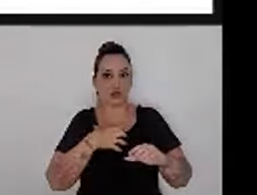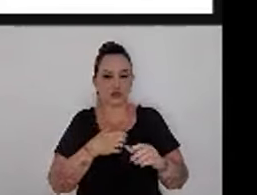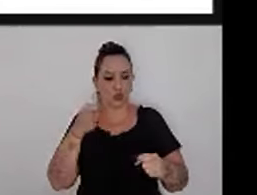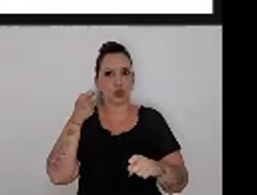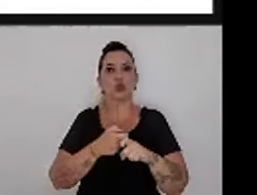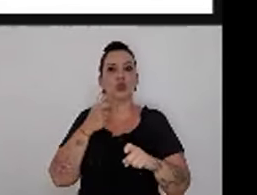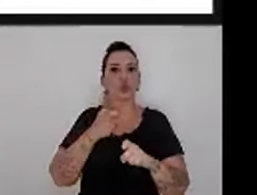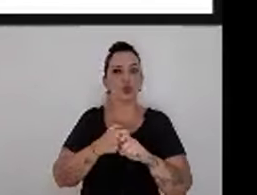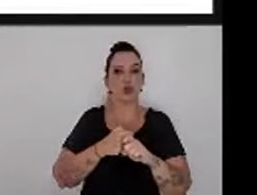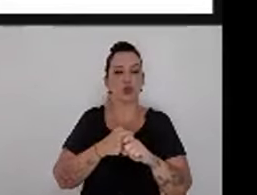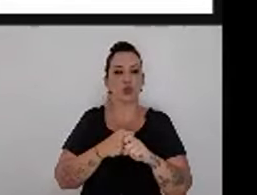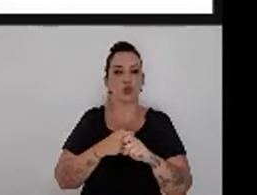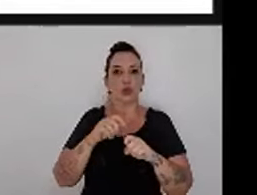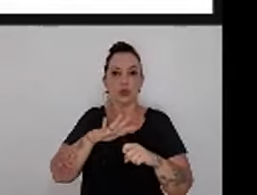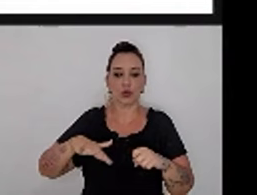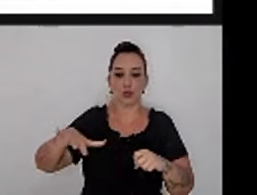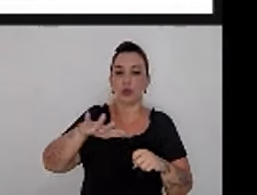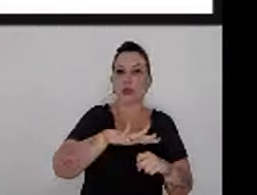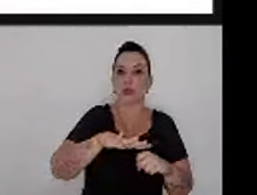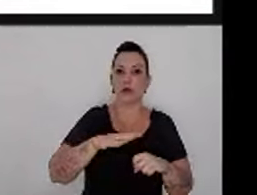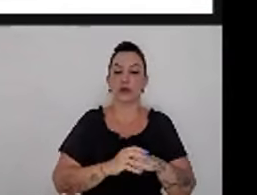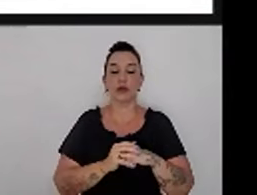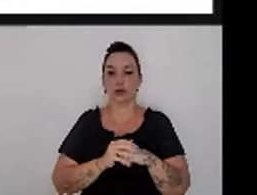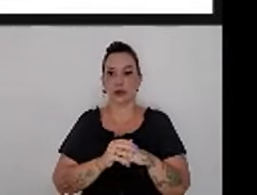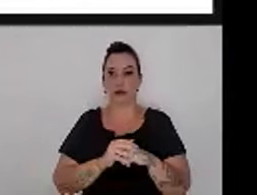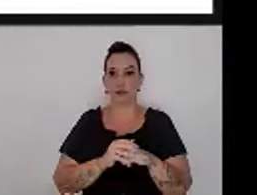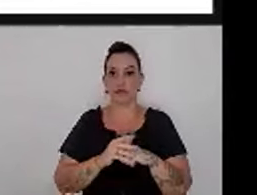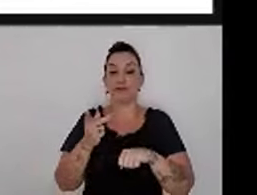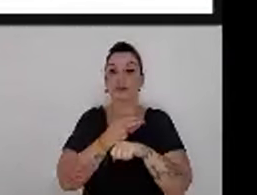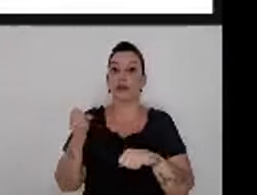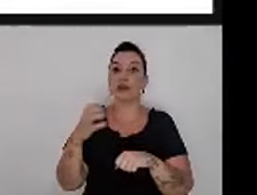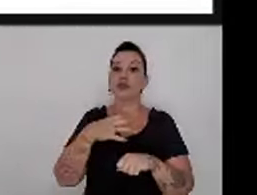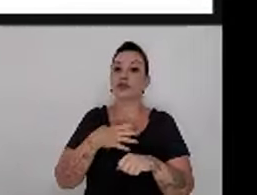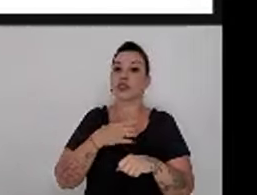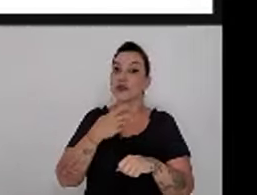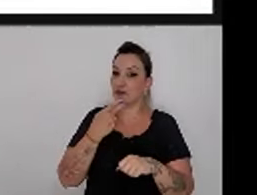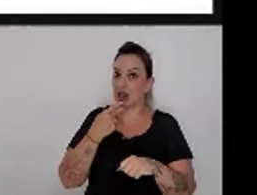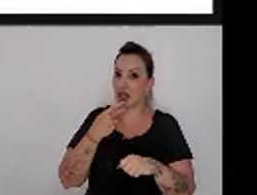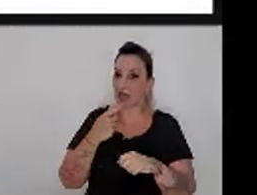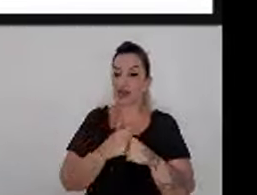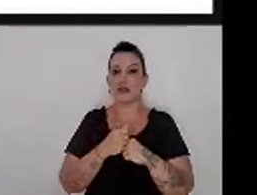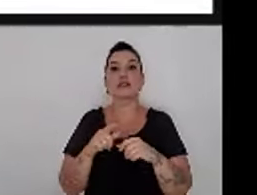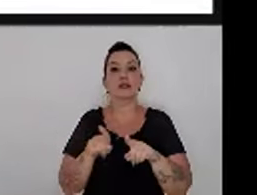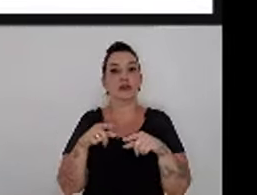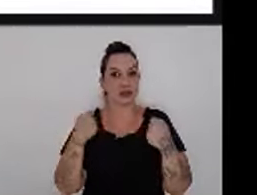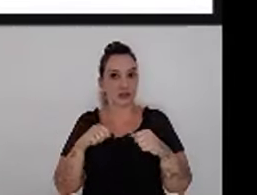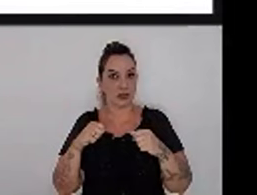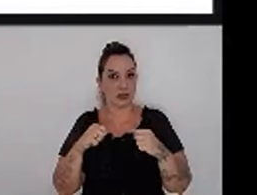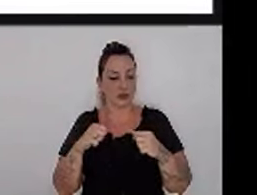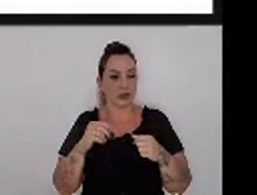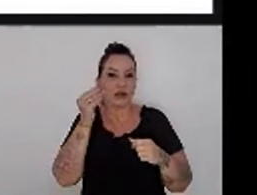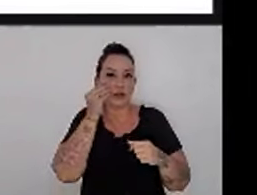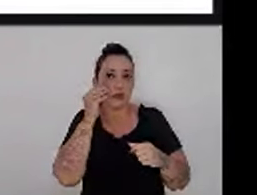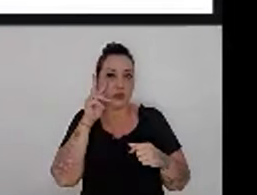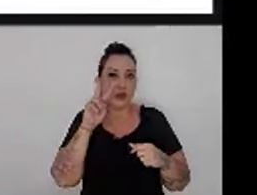de modo muito rígido, entre público e privado. Buscar uma nova abordagem exige também ver, ou